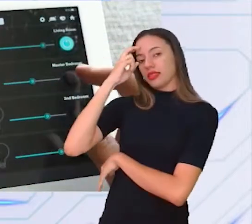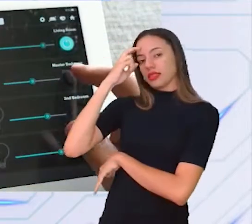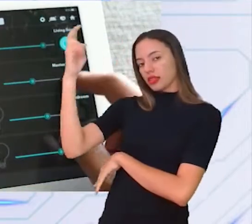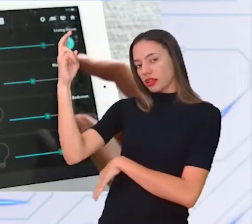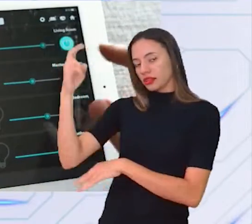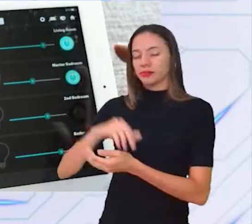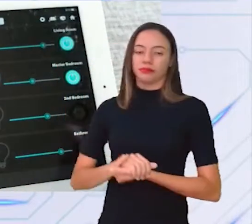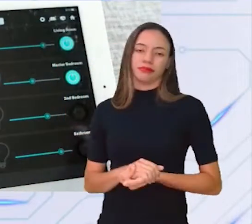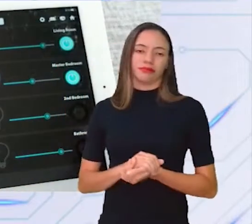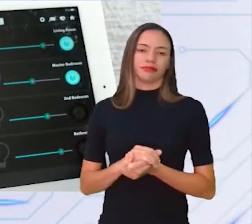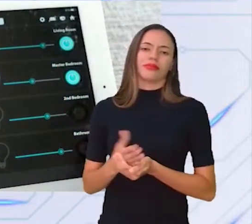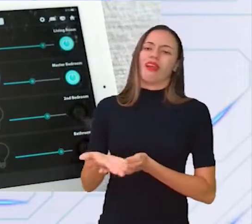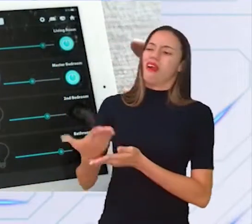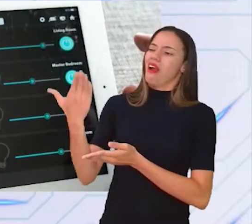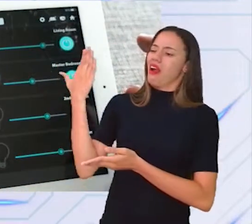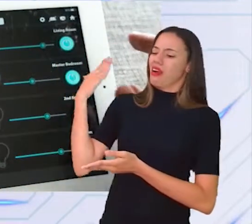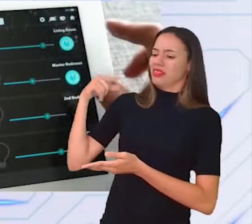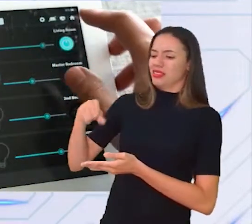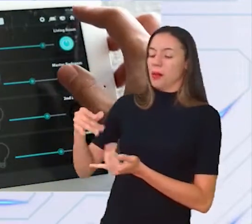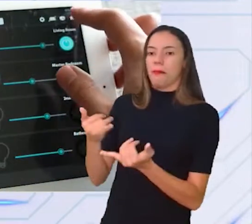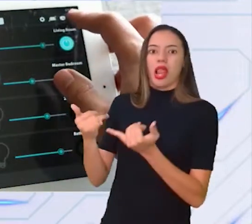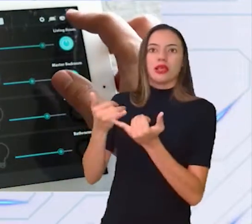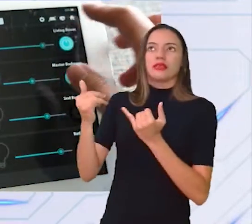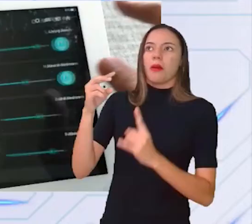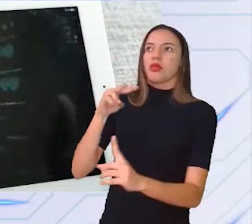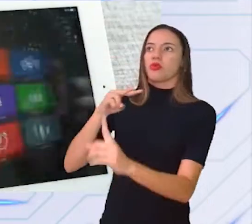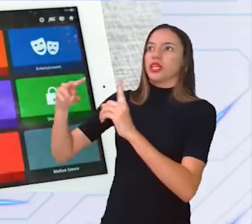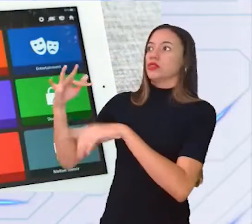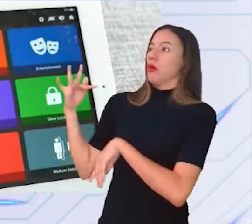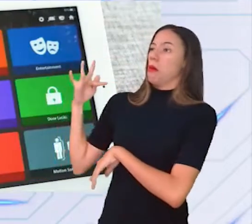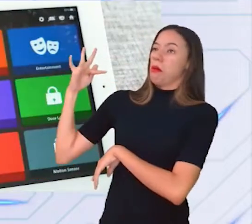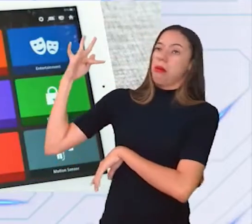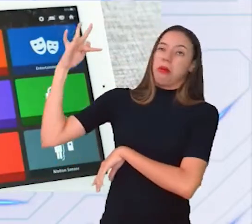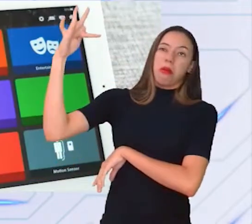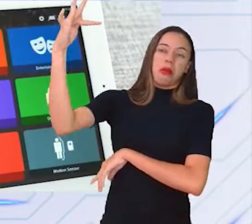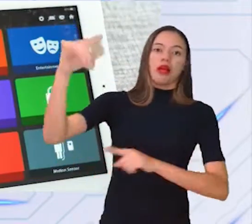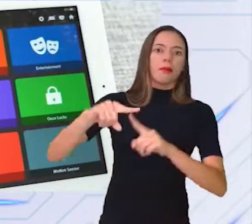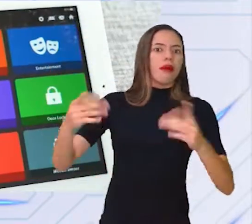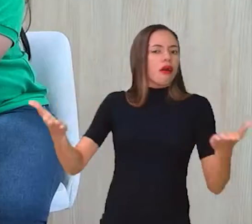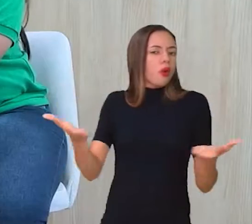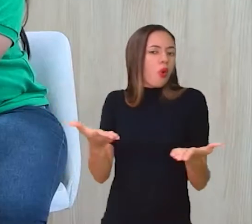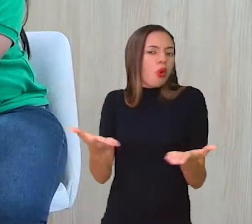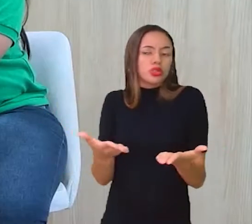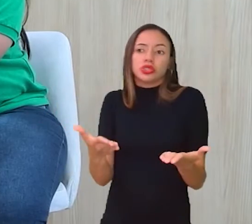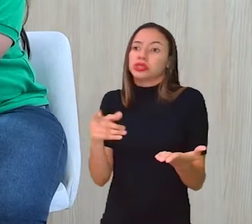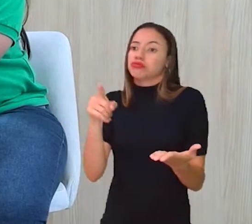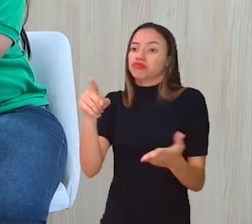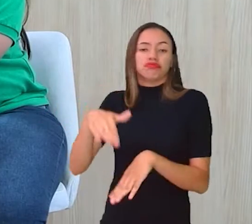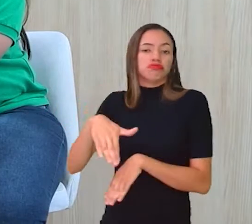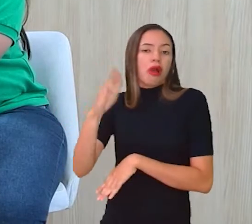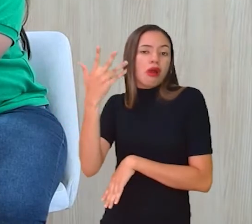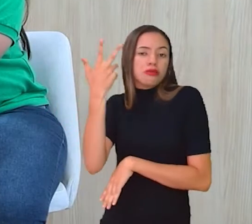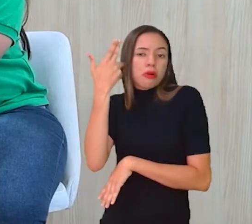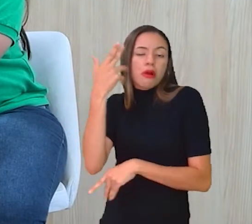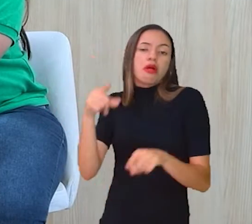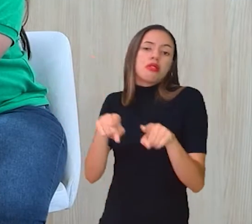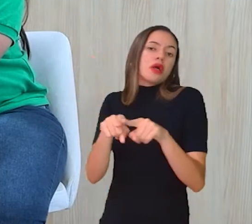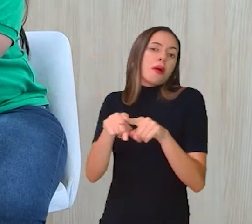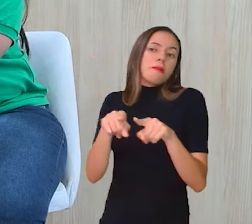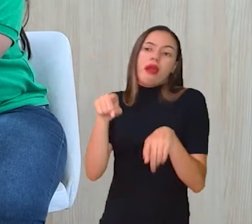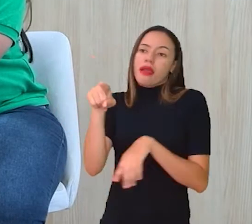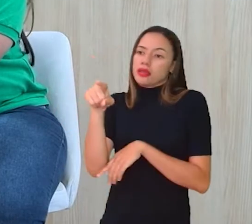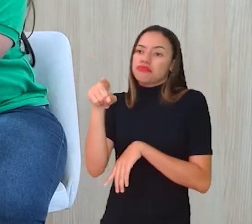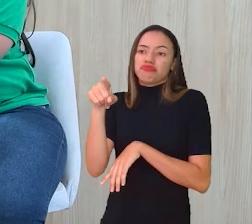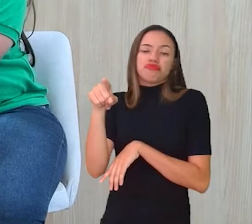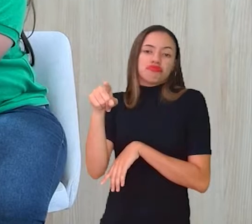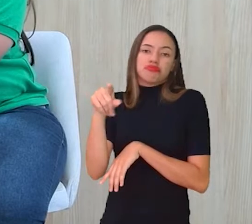que antes parecia ser uma coisa futurista, mas hoje em dia já se torna uma coisa mais comum e acessível a várias